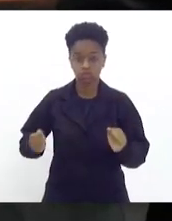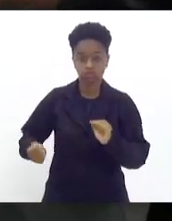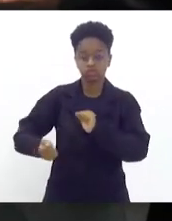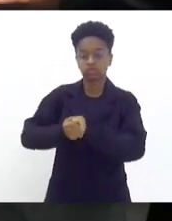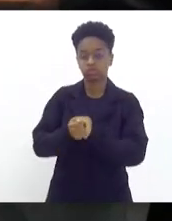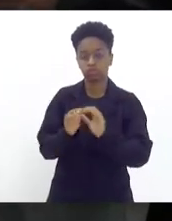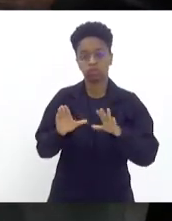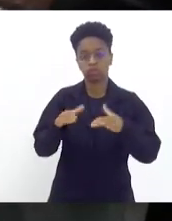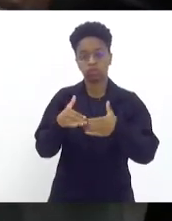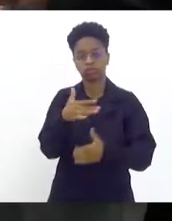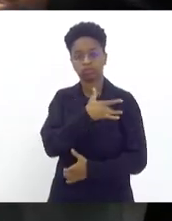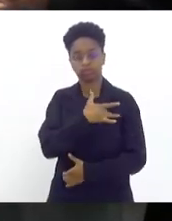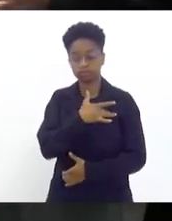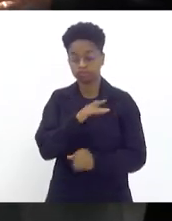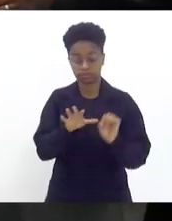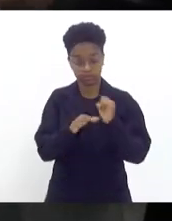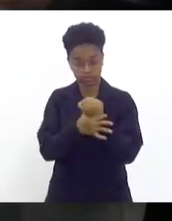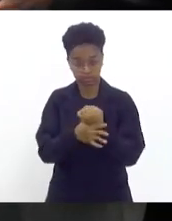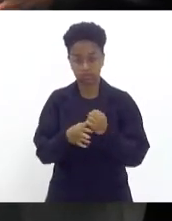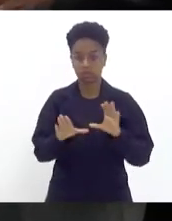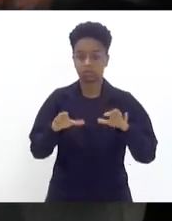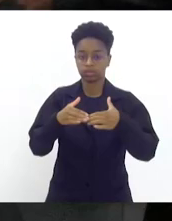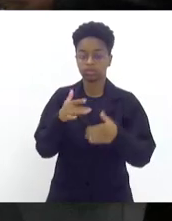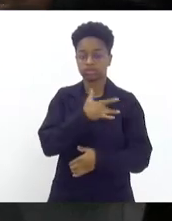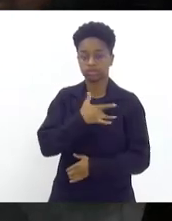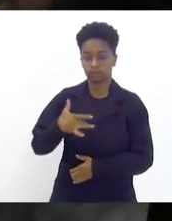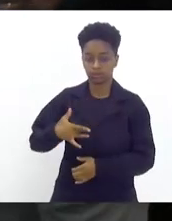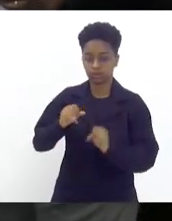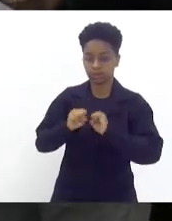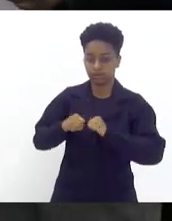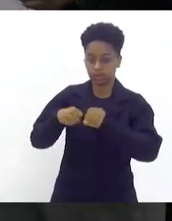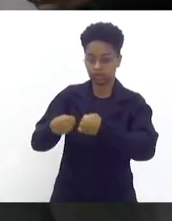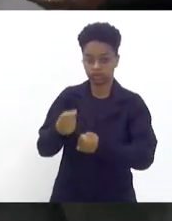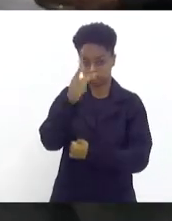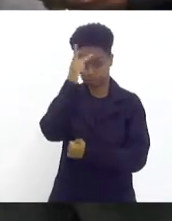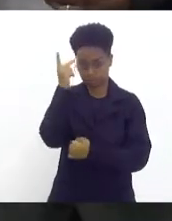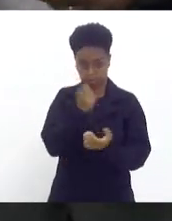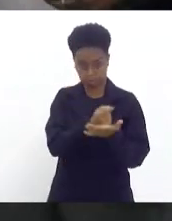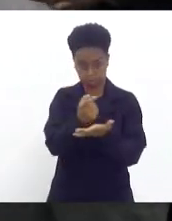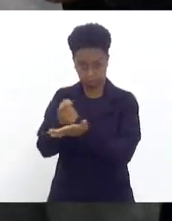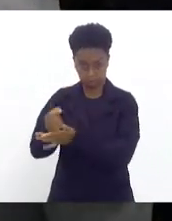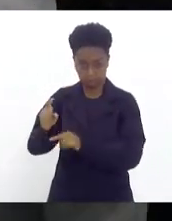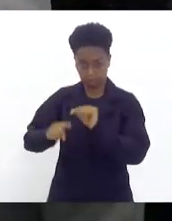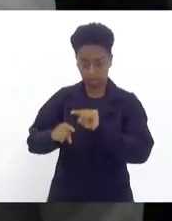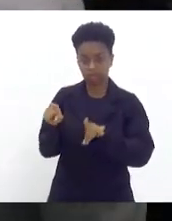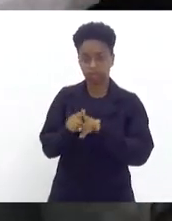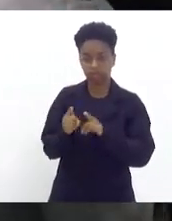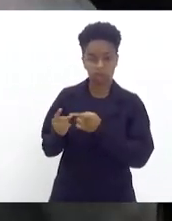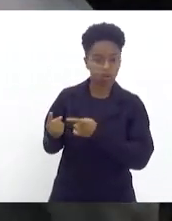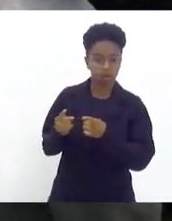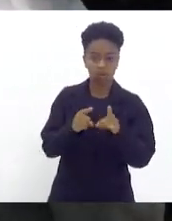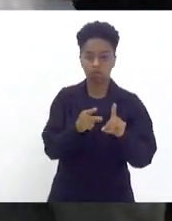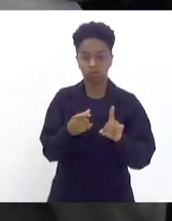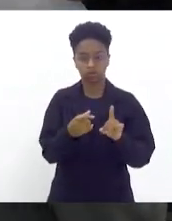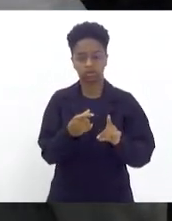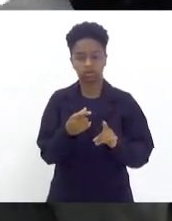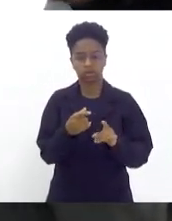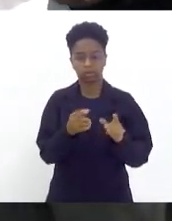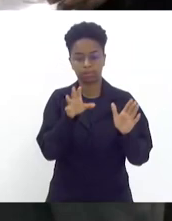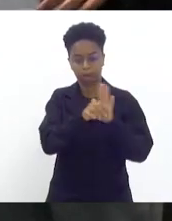comissão de segurança com a comissão de saúde Defesa do Consumidor e combate à pirataria Visa